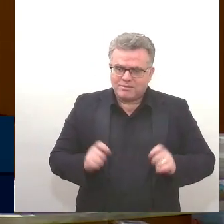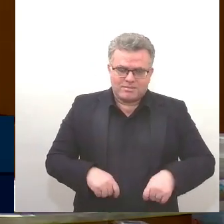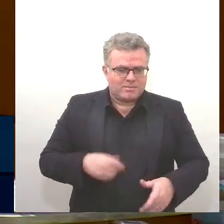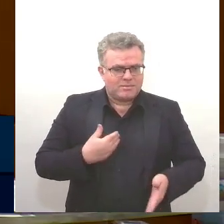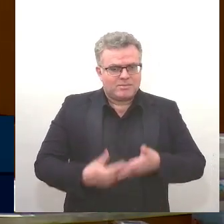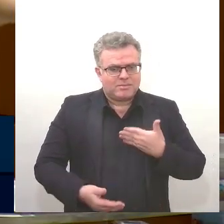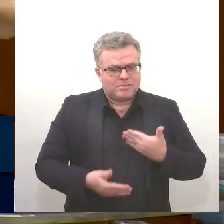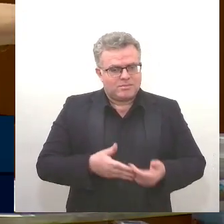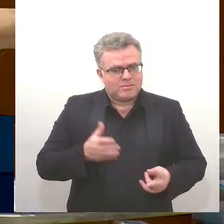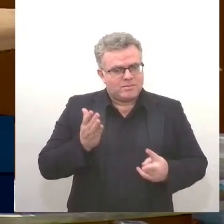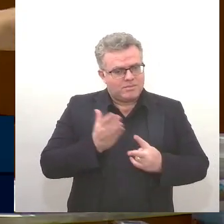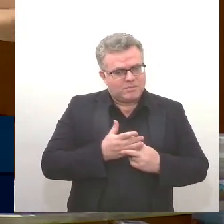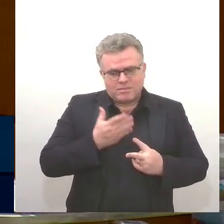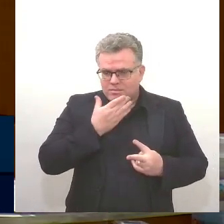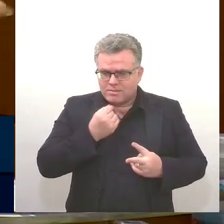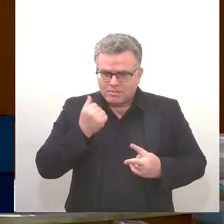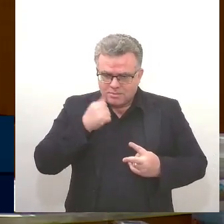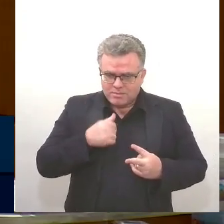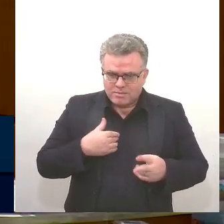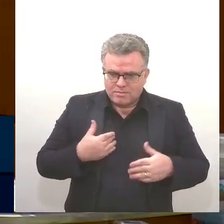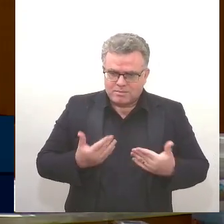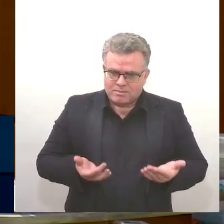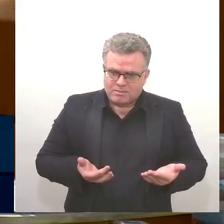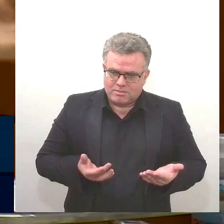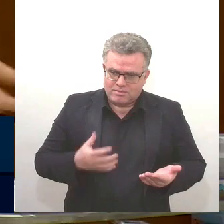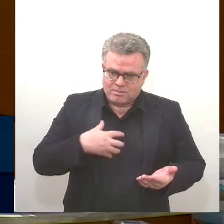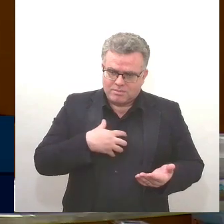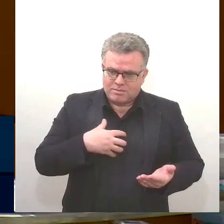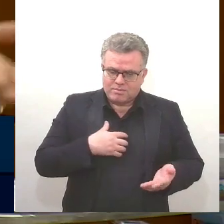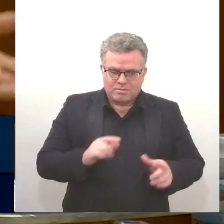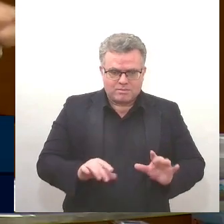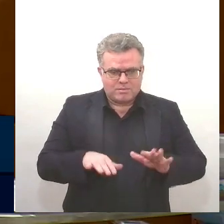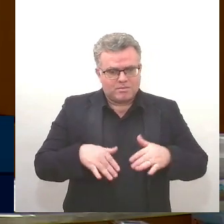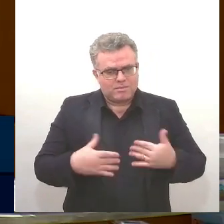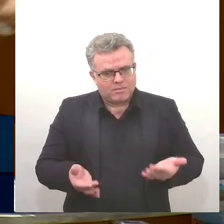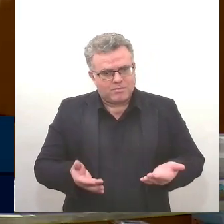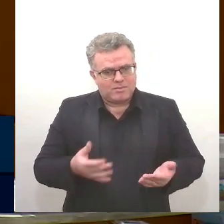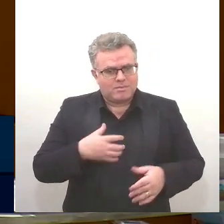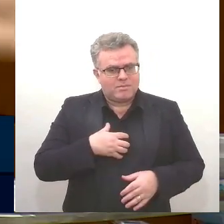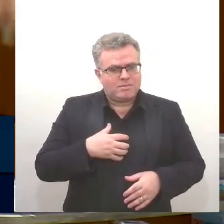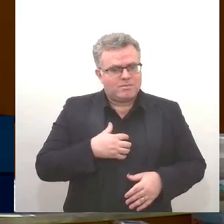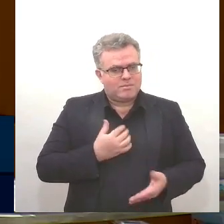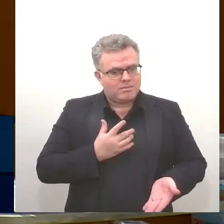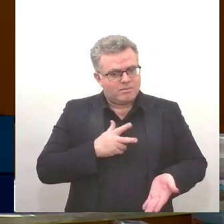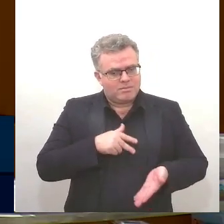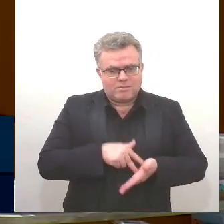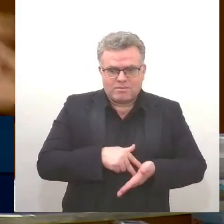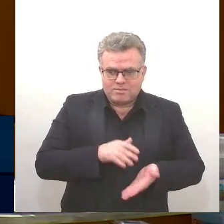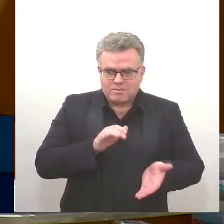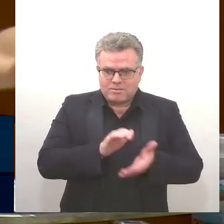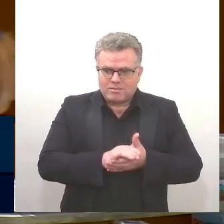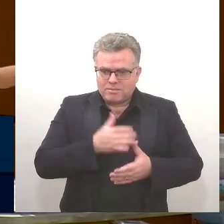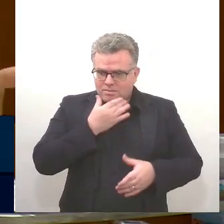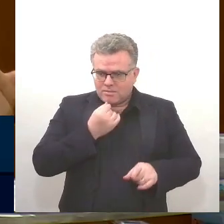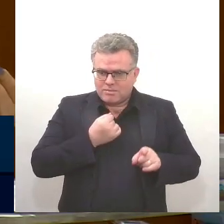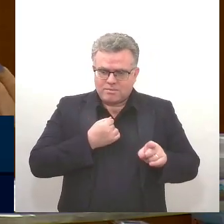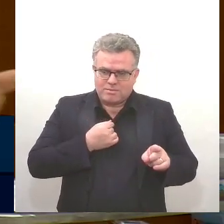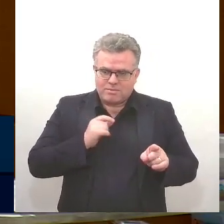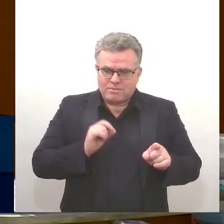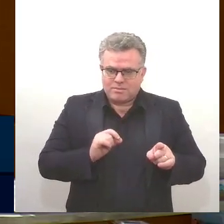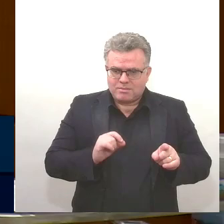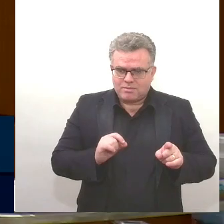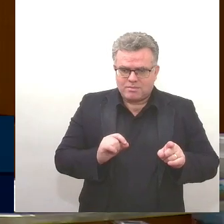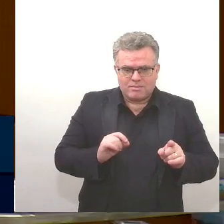homem tanto com a mulher olha de repente eu estaria casado com um homem ocó babado que me traísse